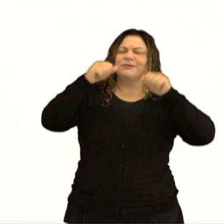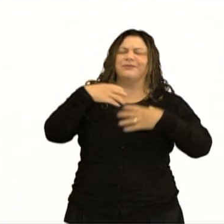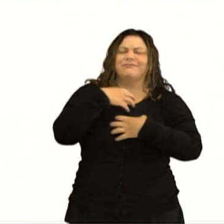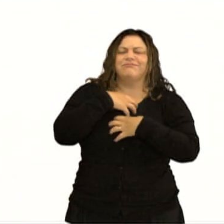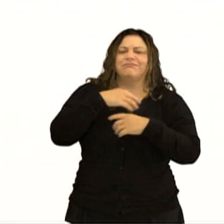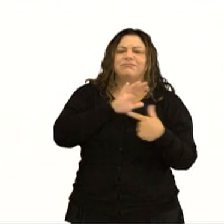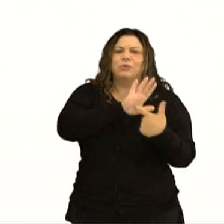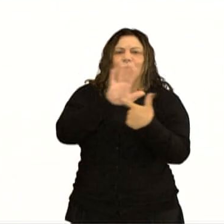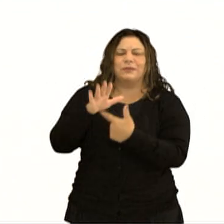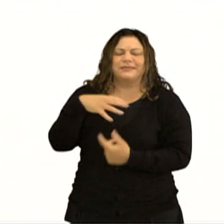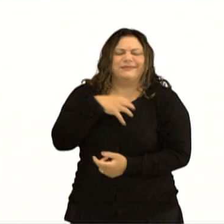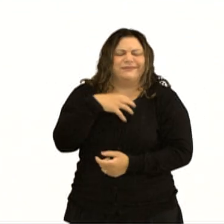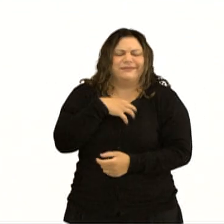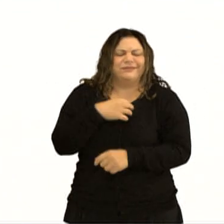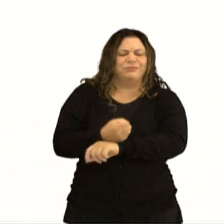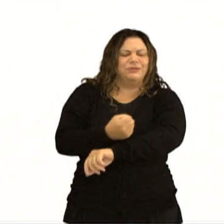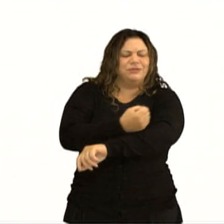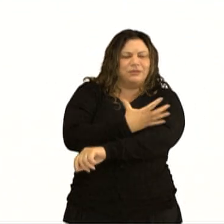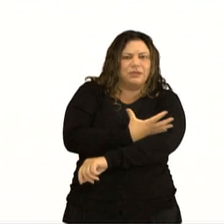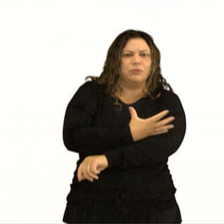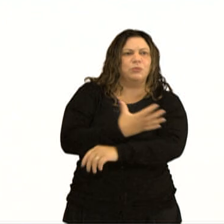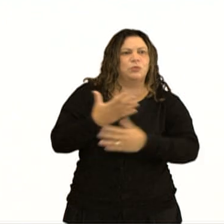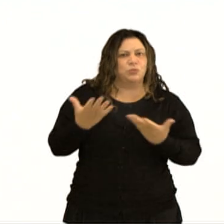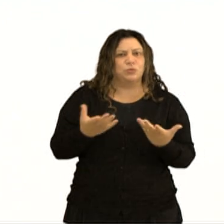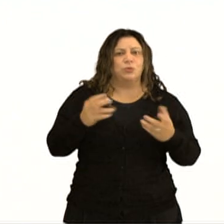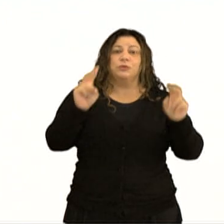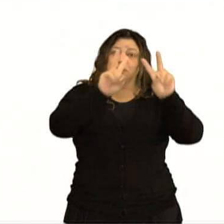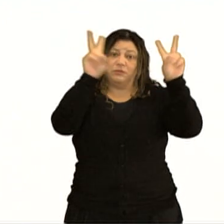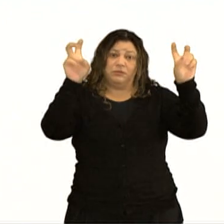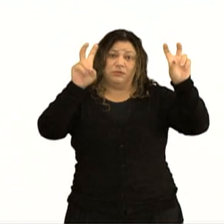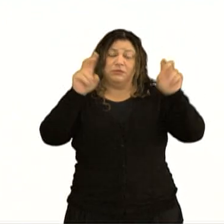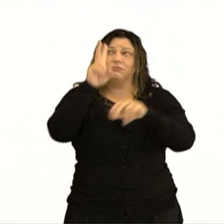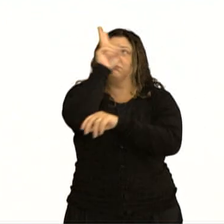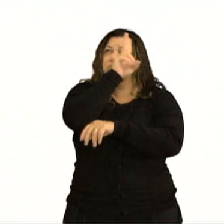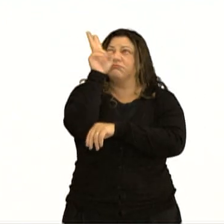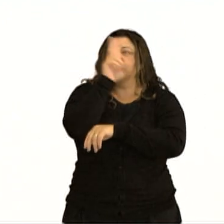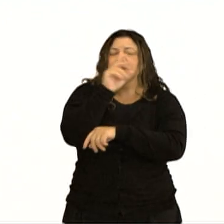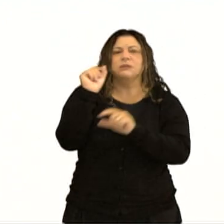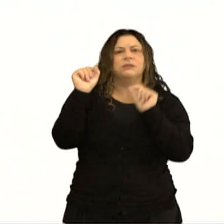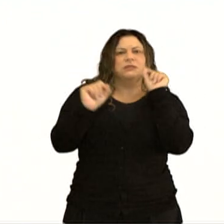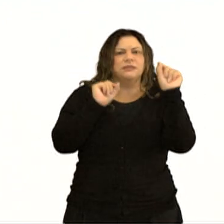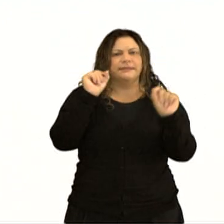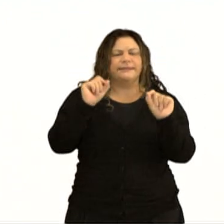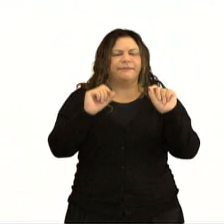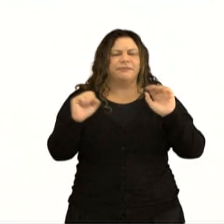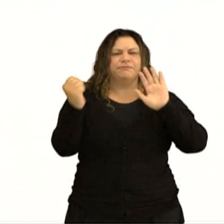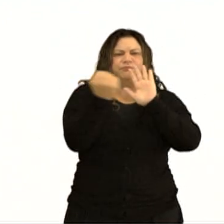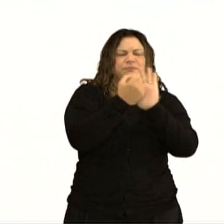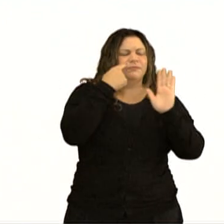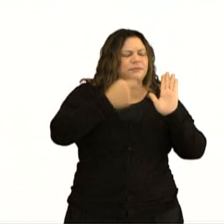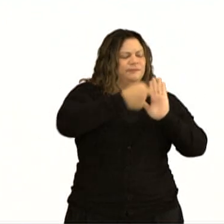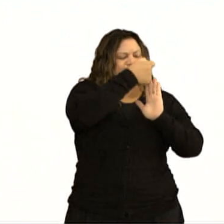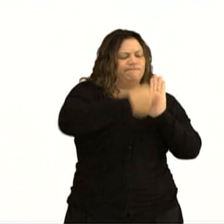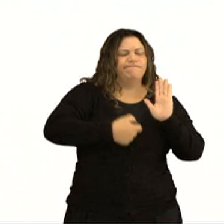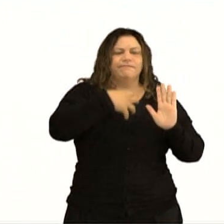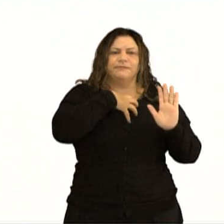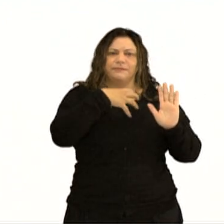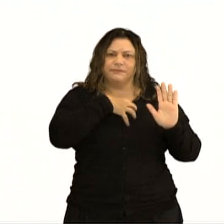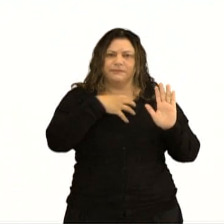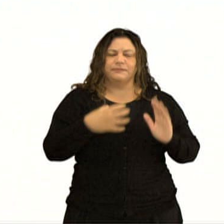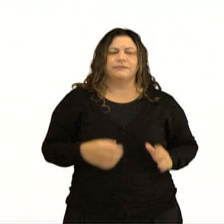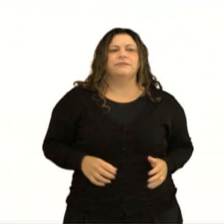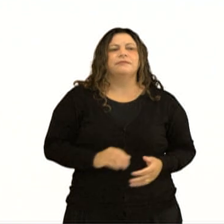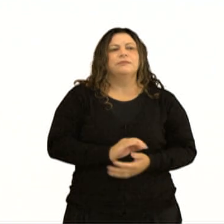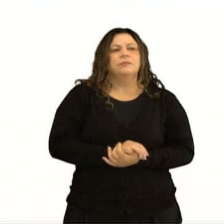emoções e imagens? Isso mesmo, é o tema, né? Lembrar de uma experiência marcante e colocar isso de uma forma sentimental para o seu